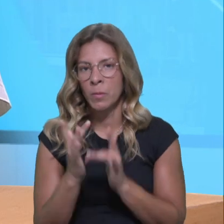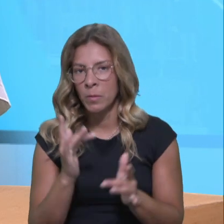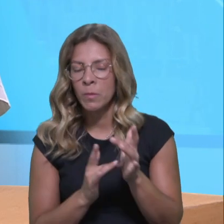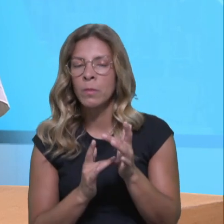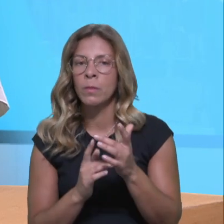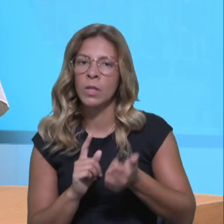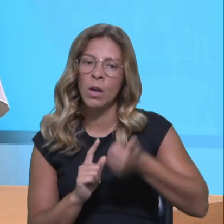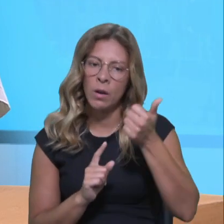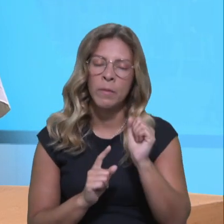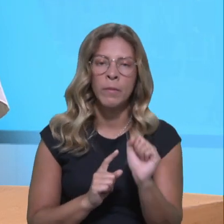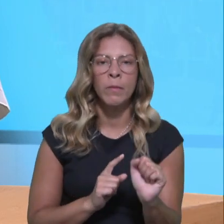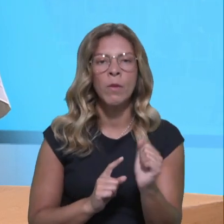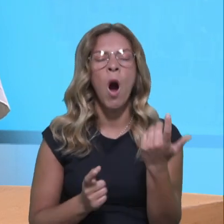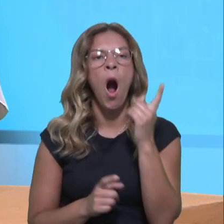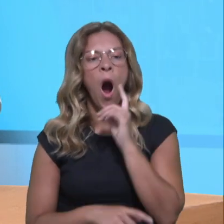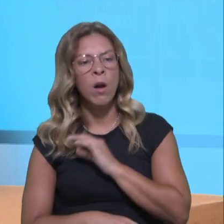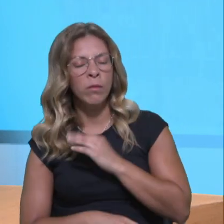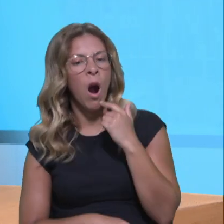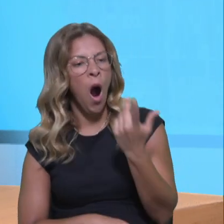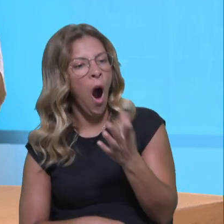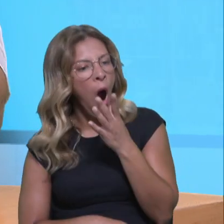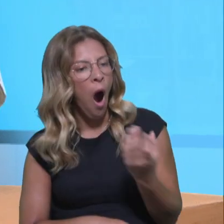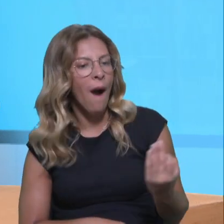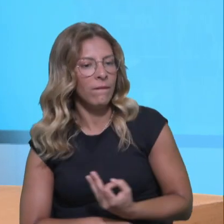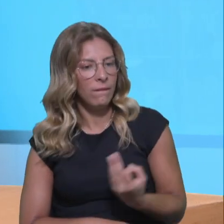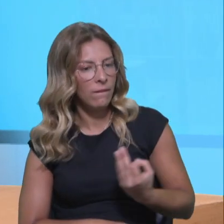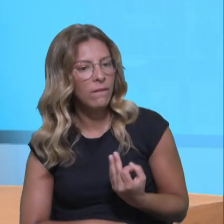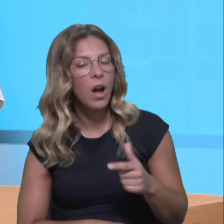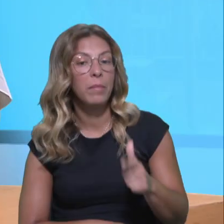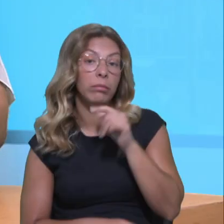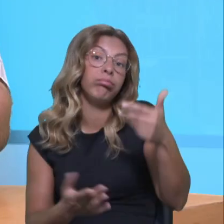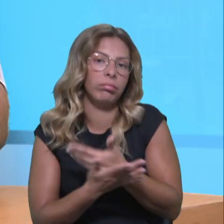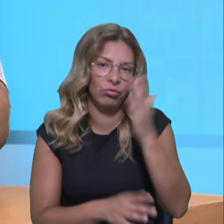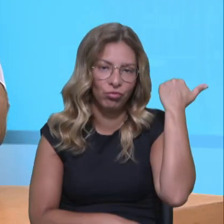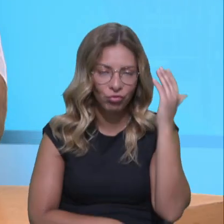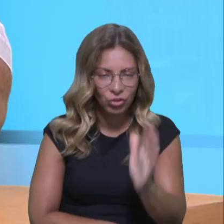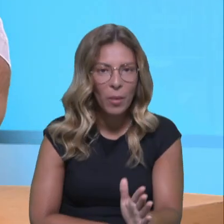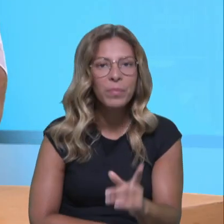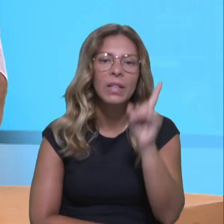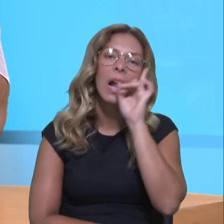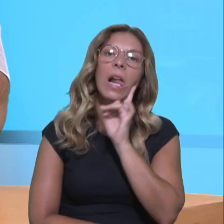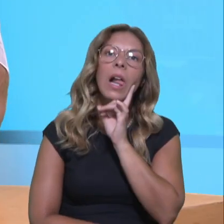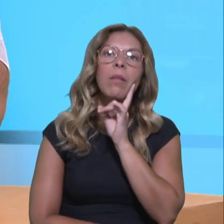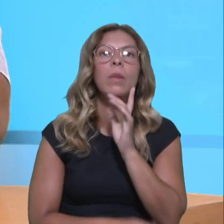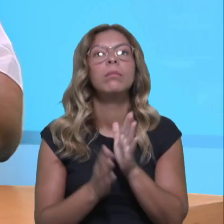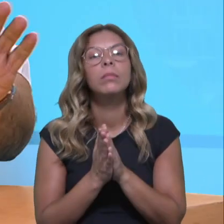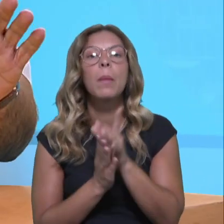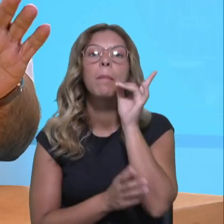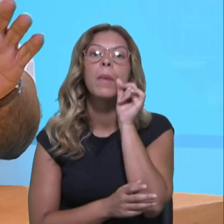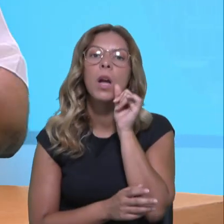cristã. Havia uma senhora que dizia, a coitada até já faleceu, e dizia à família, reze o Pai Nosso porque está lá